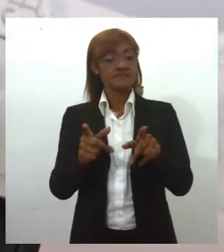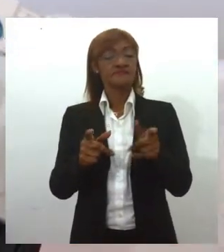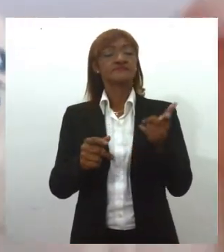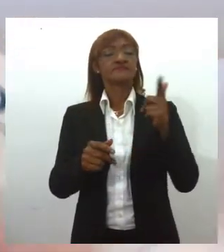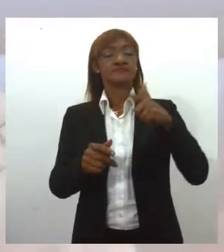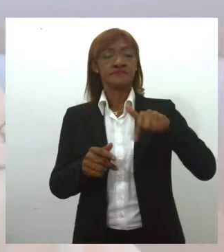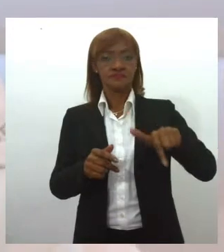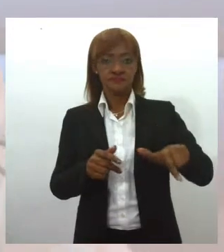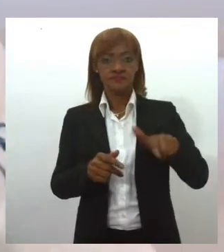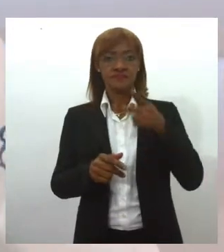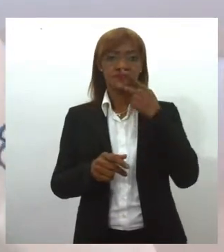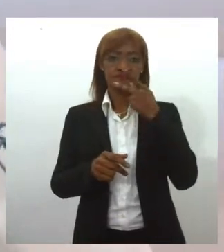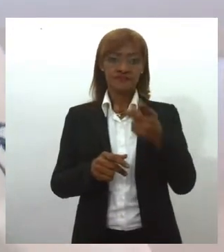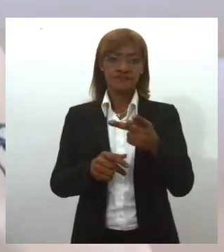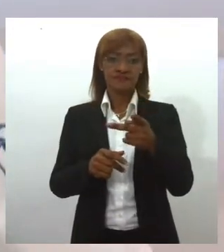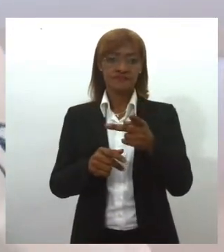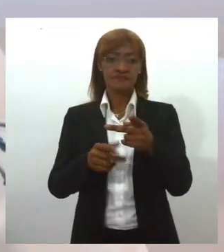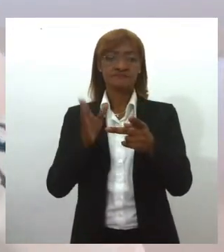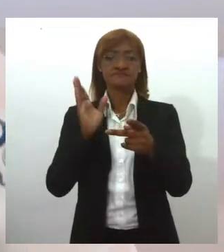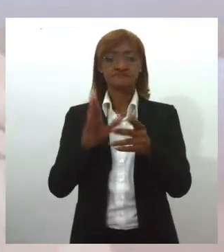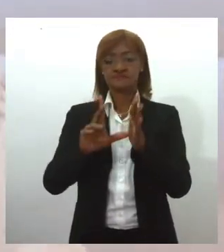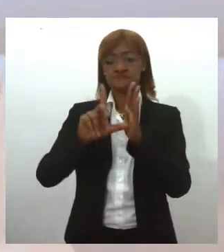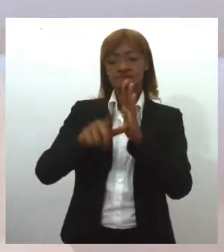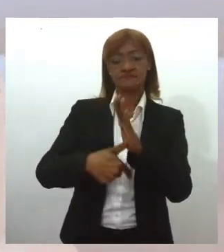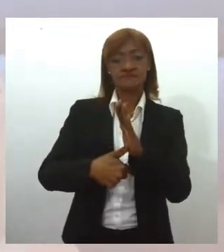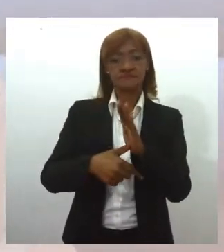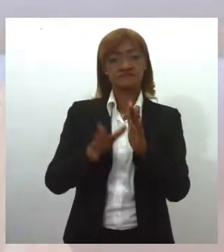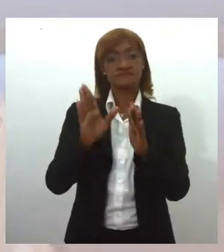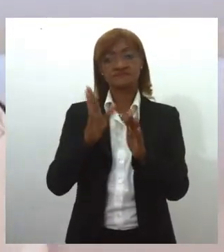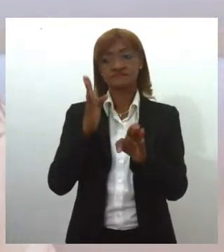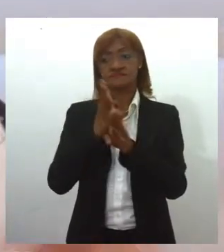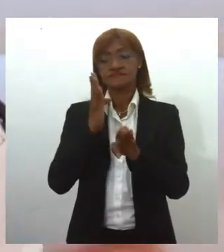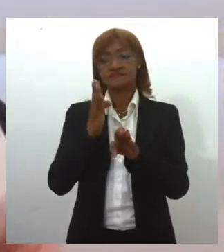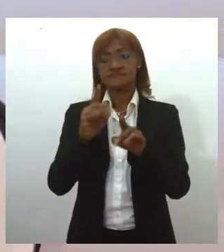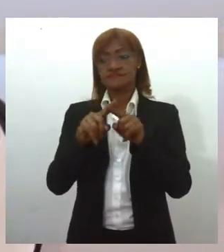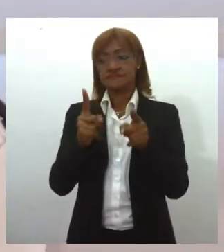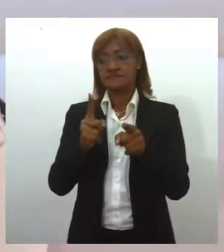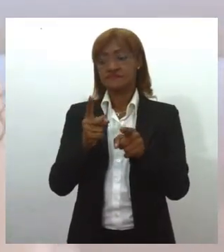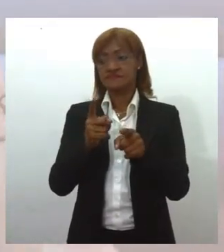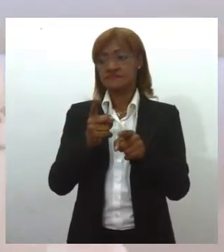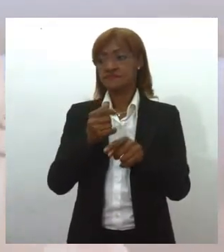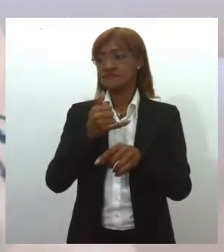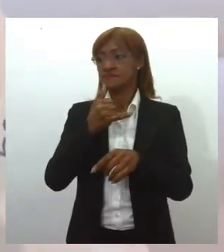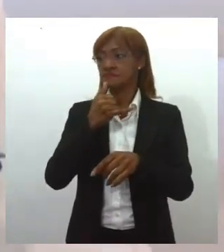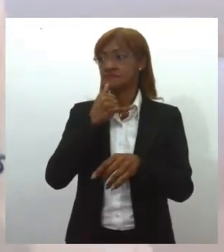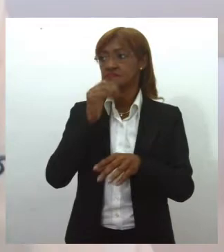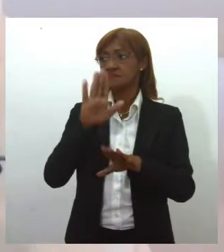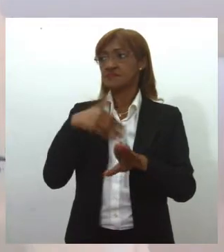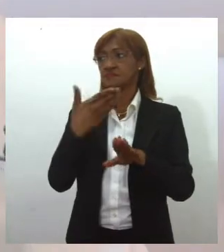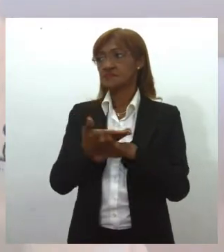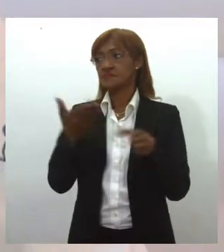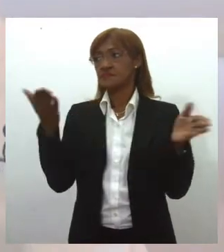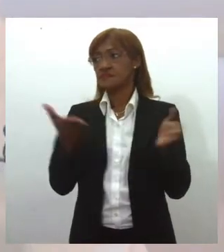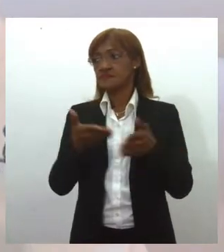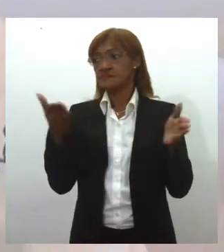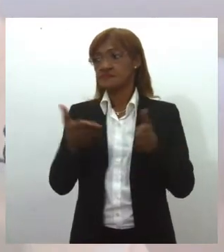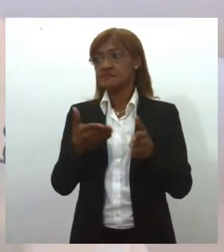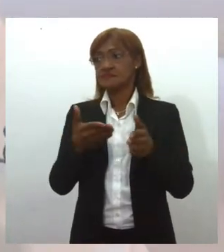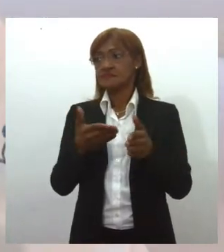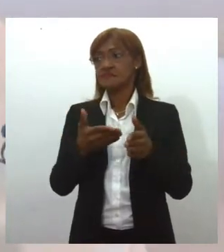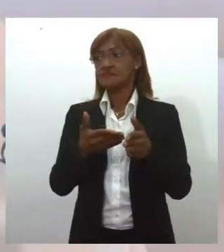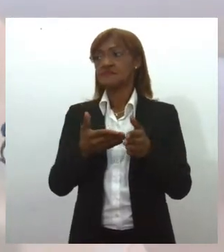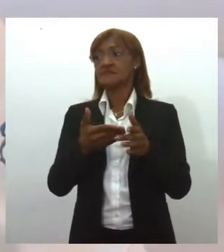falo, daquele que é descoberto numa fase avançada, que infelizmente ainda perfazem 20% dos pacientes